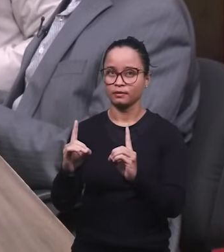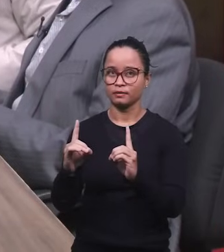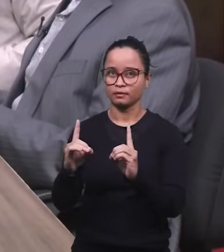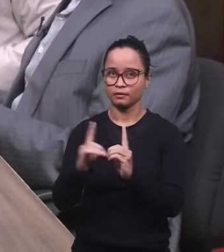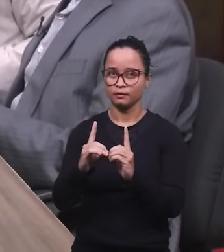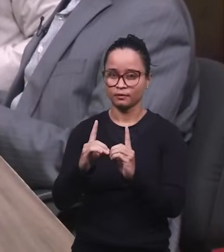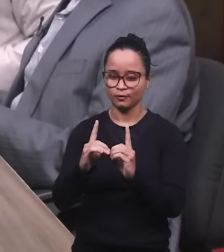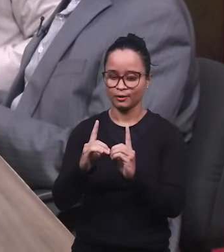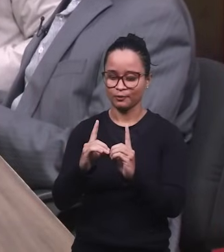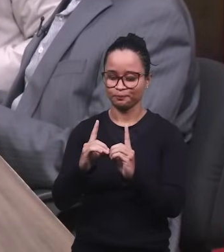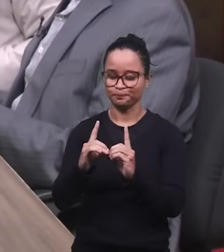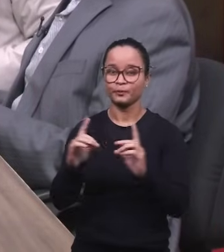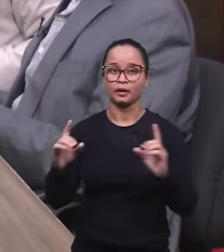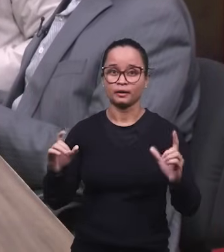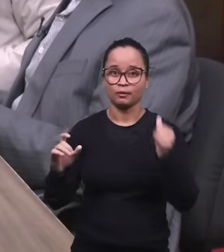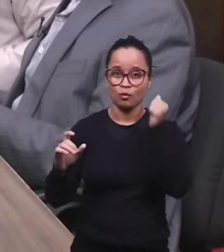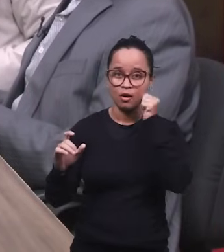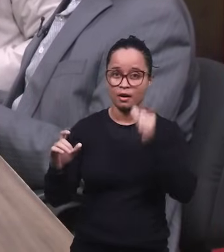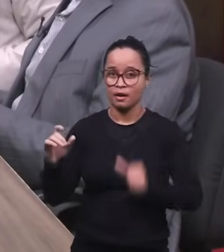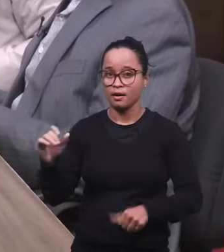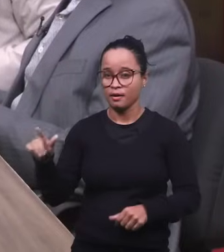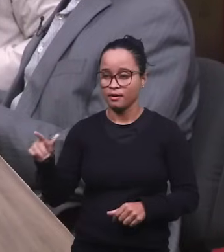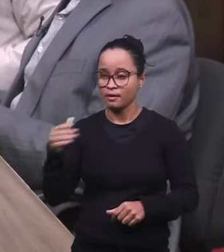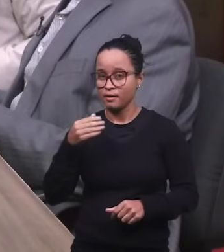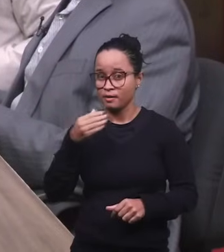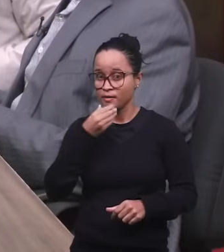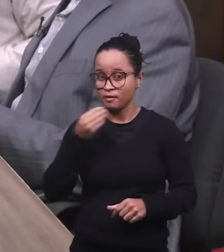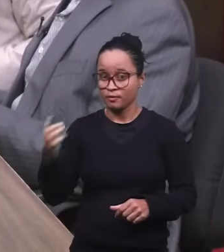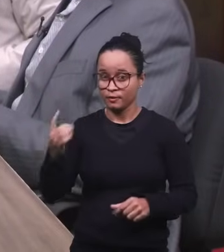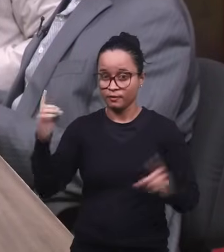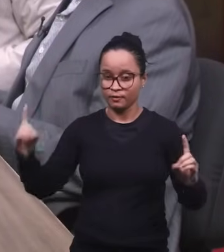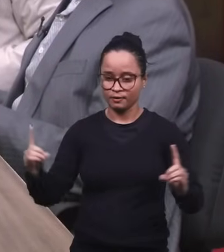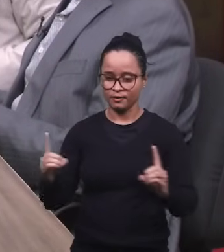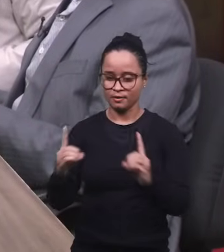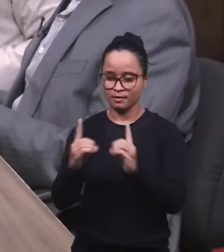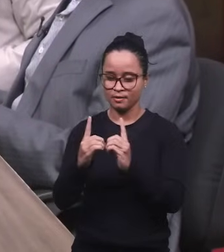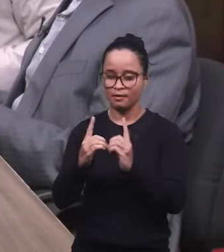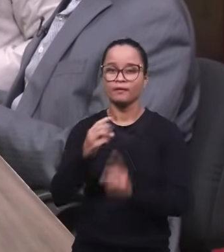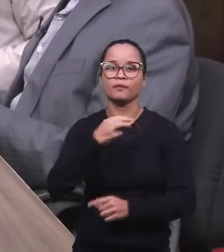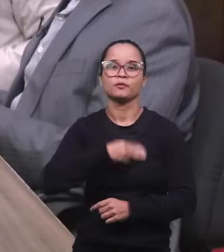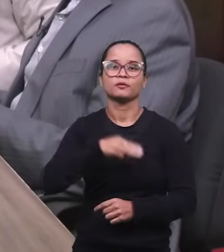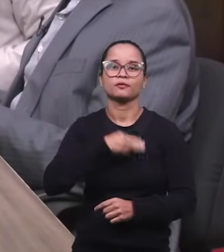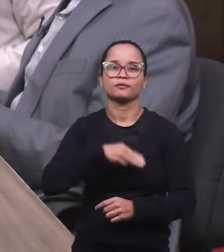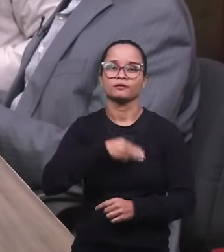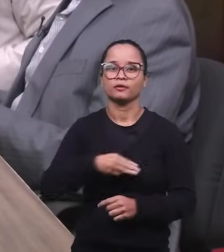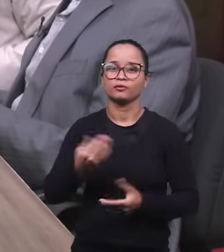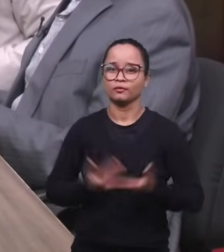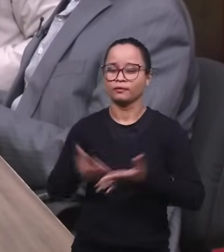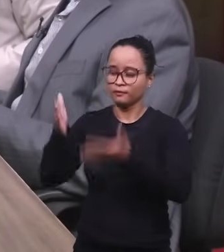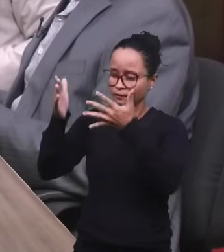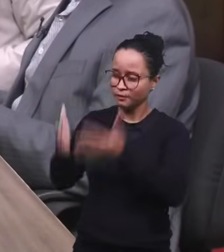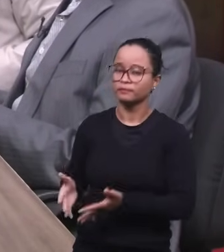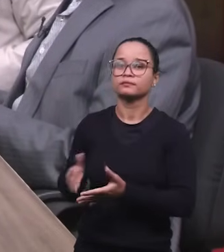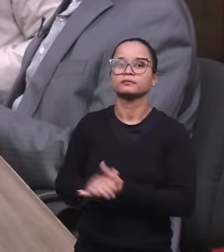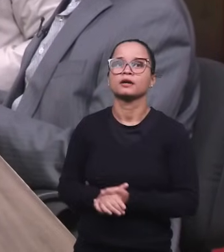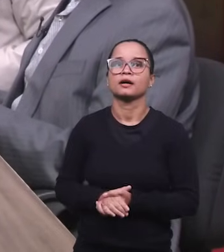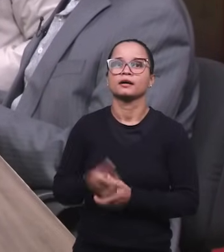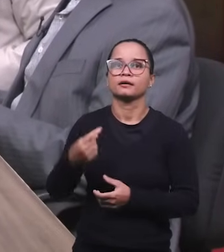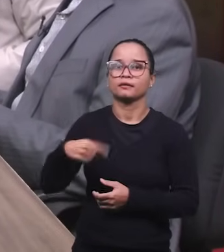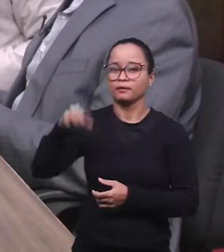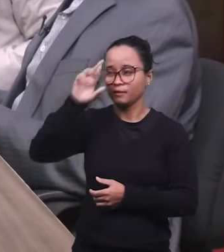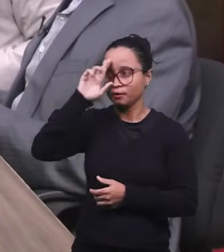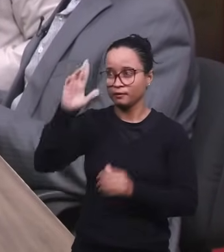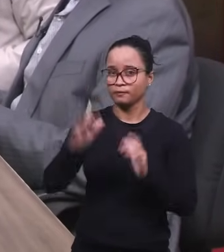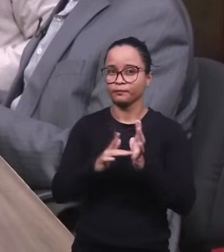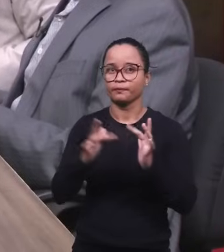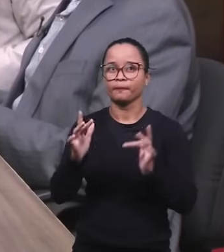ali eles se encontraram. Então a misericórdia estava ali presente, é o encontro do fiel, o encontro daquele